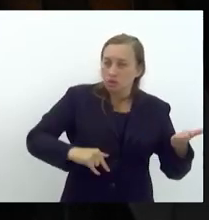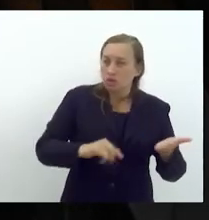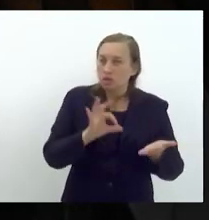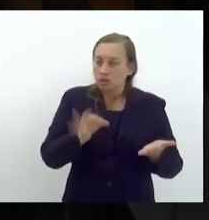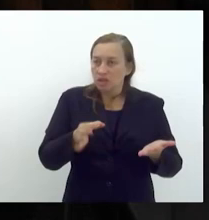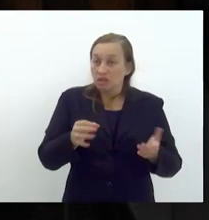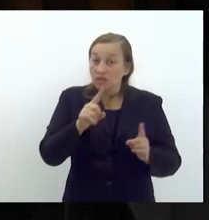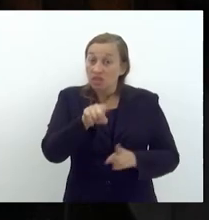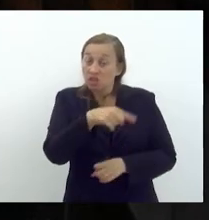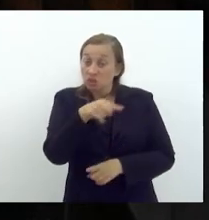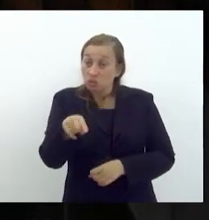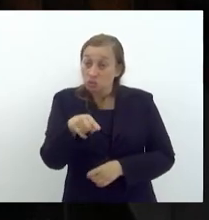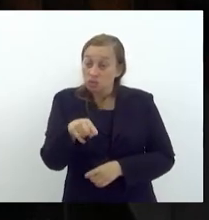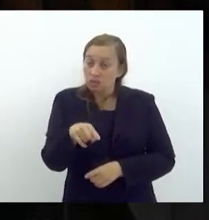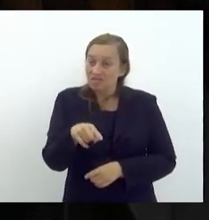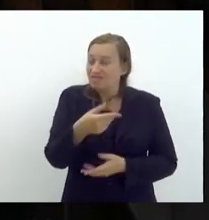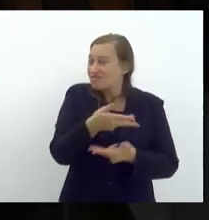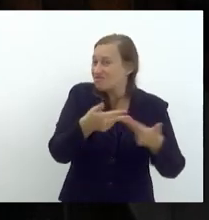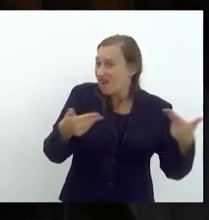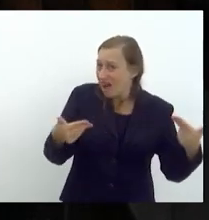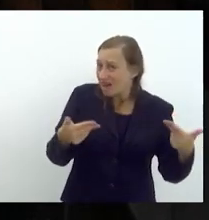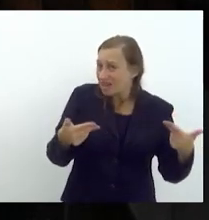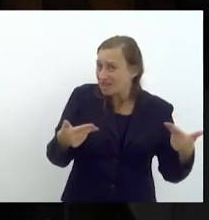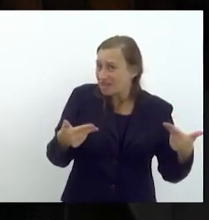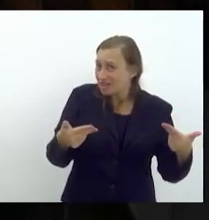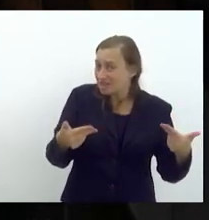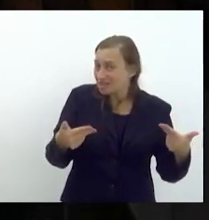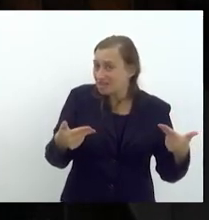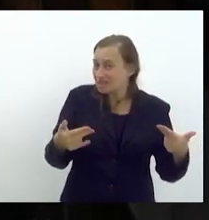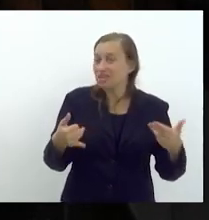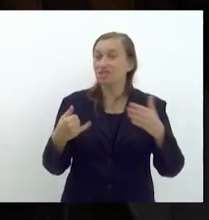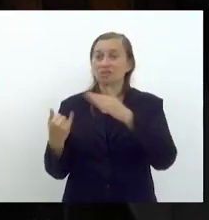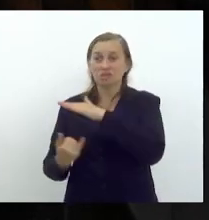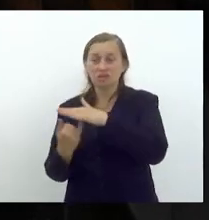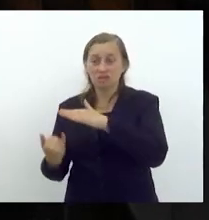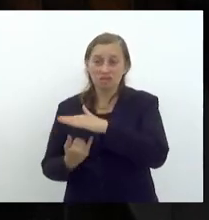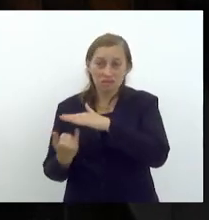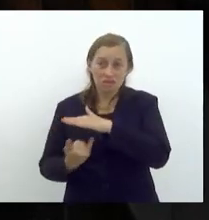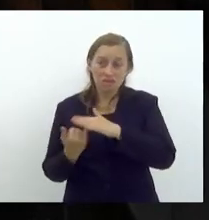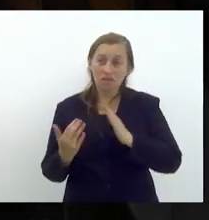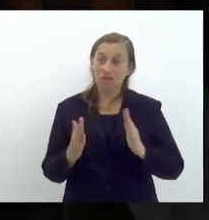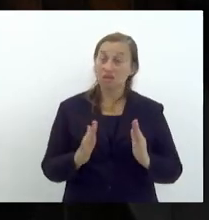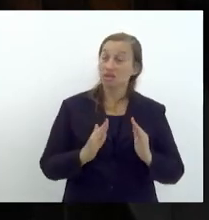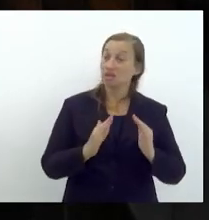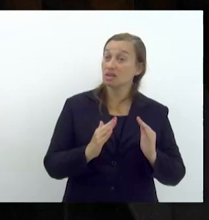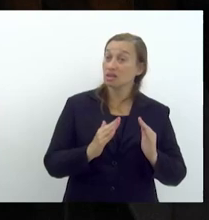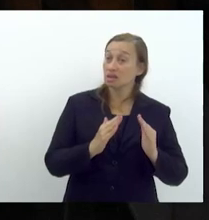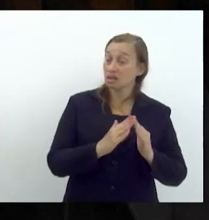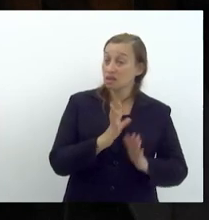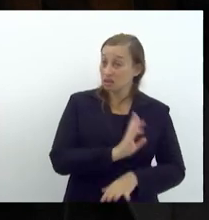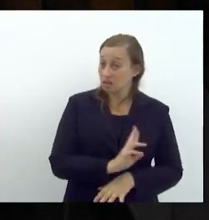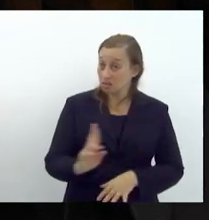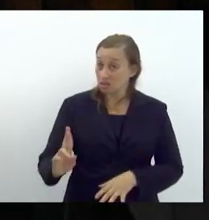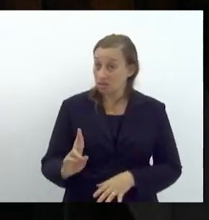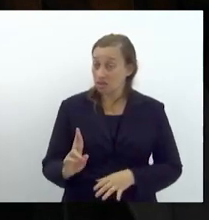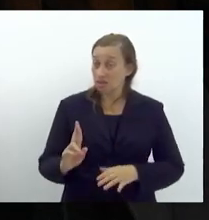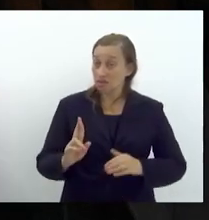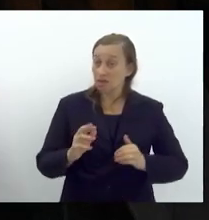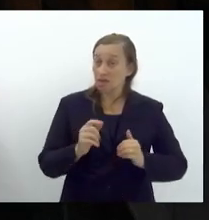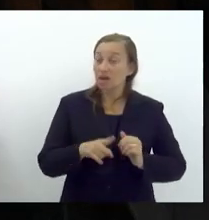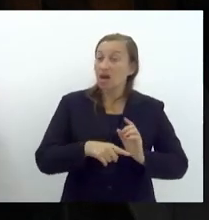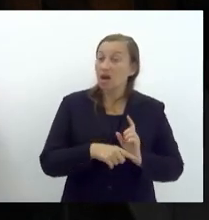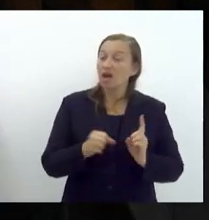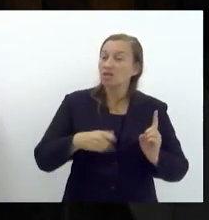excluir muita entidade muito tempo que faz a assistência social